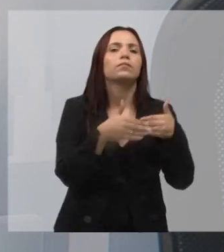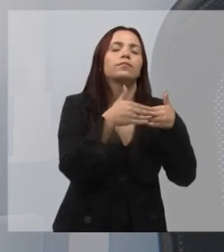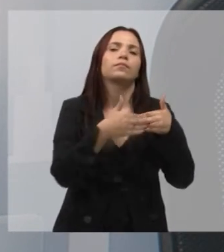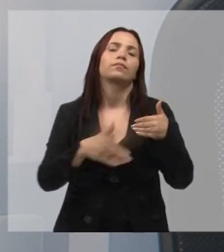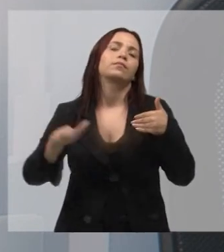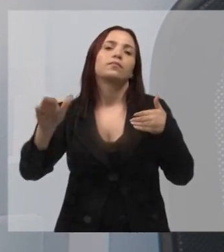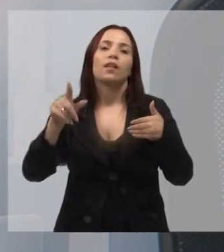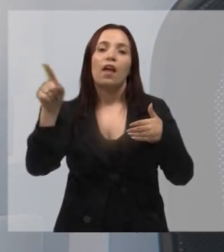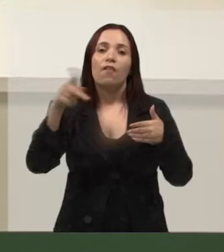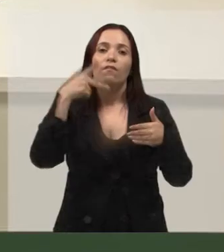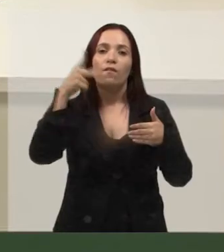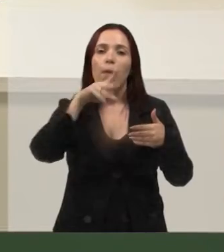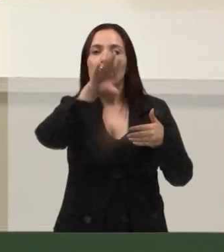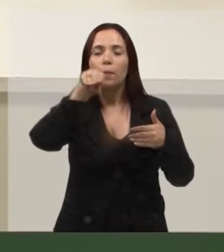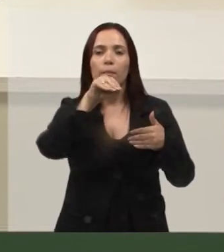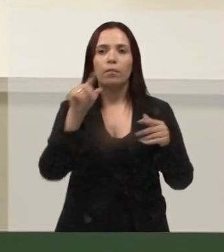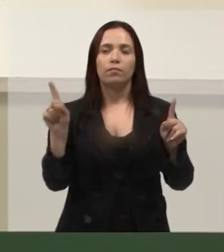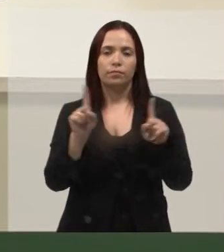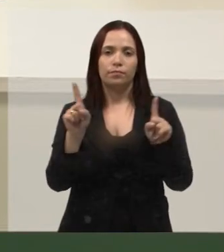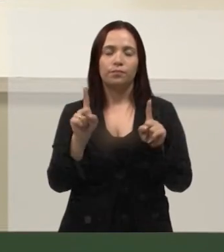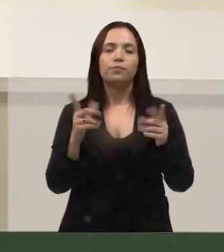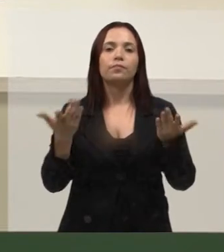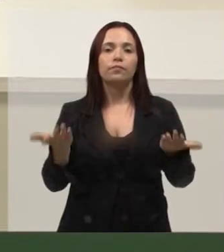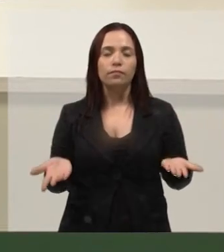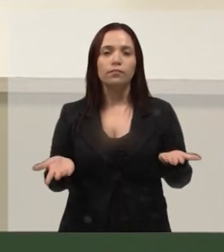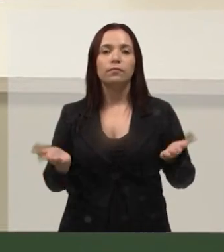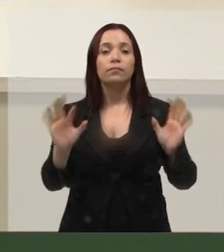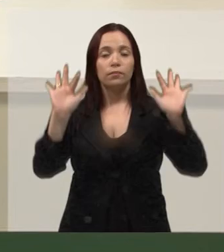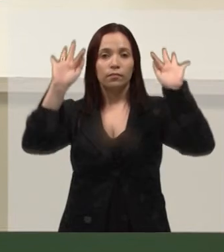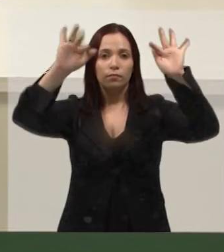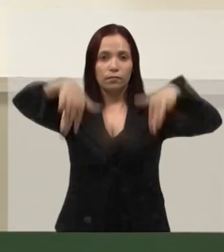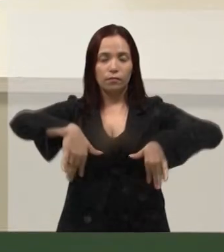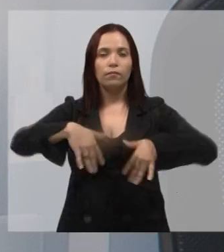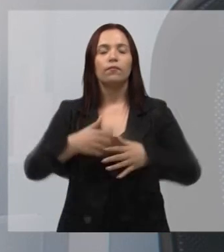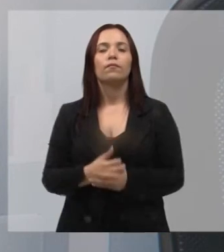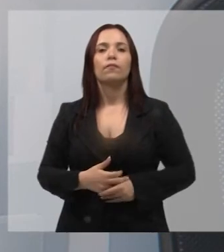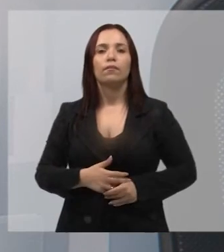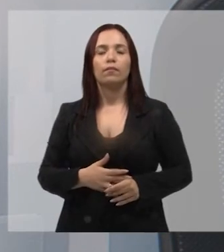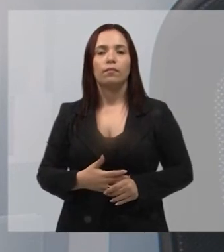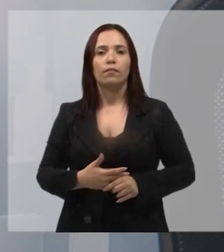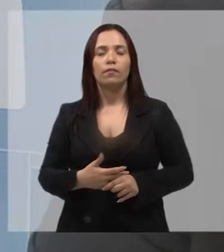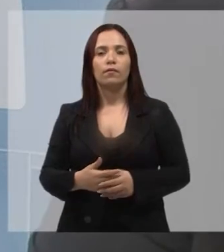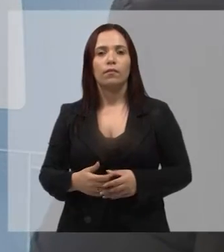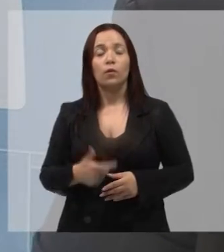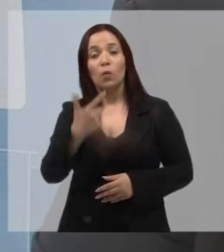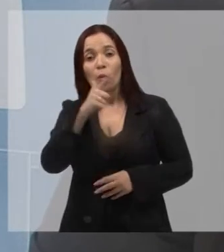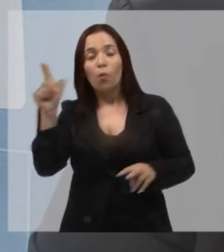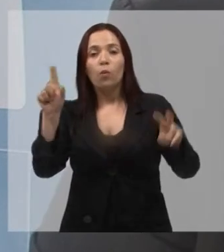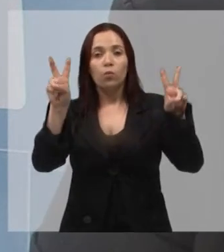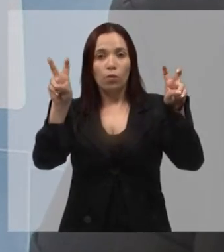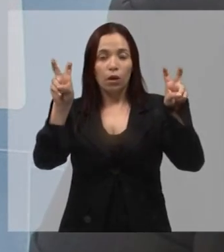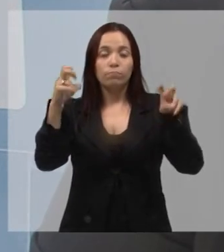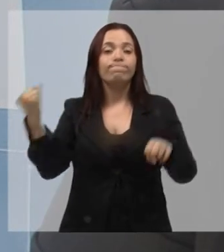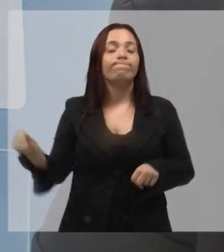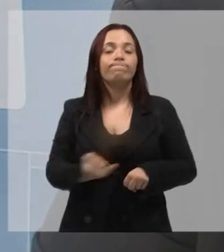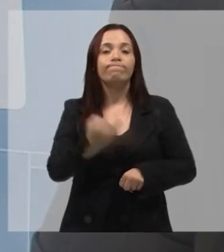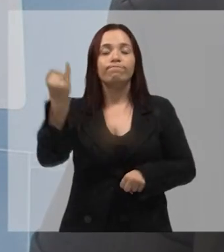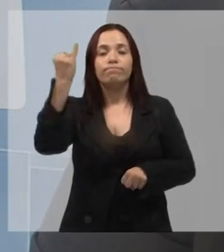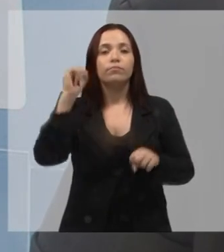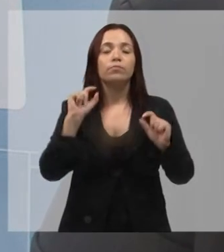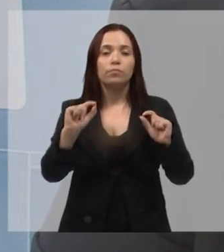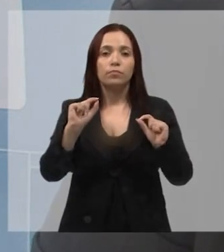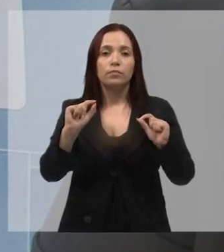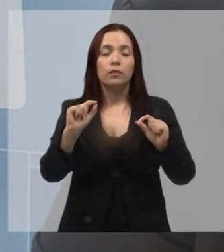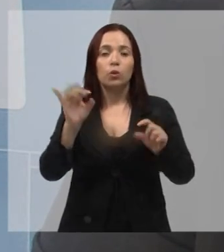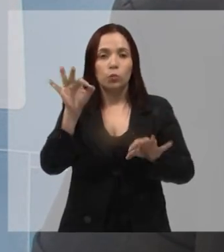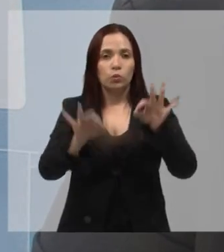de fragilidade. Falando, né? Então, mas para encerrar, Carlos Outro Frederico... assunto que a gente tem que falar, para não deixar de completar a semana, Luiz, fazer uma